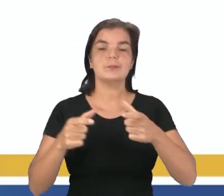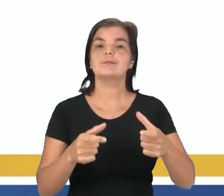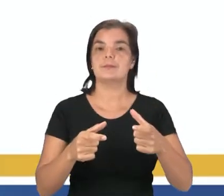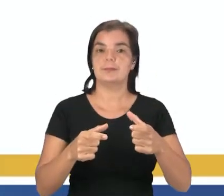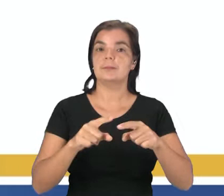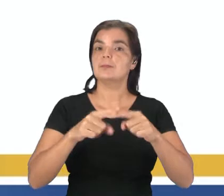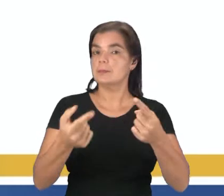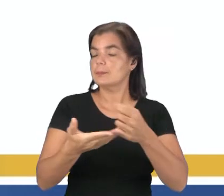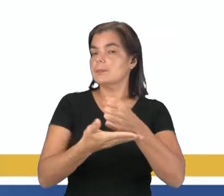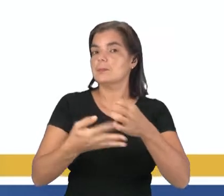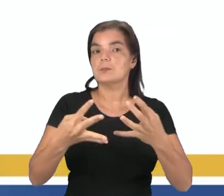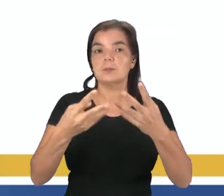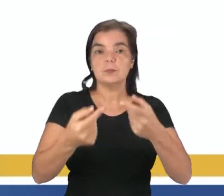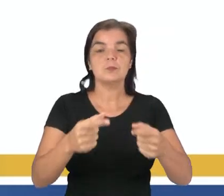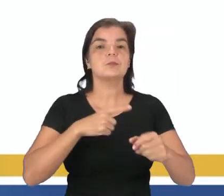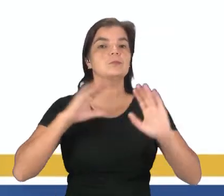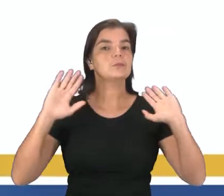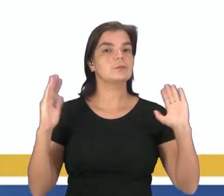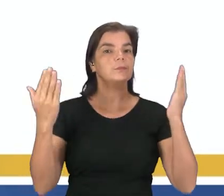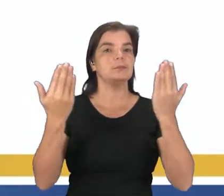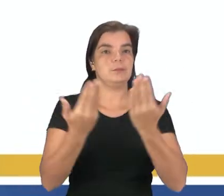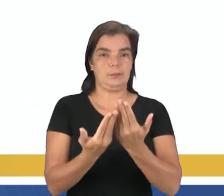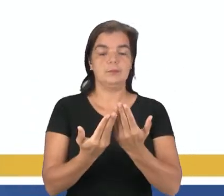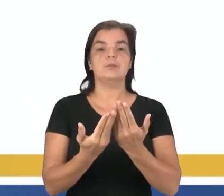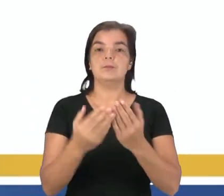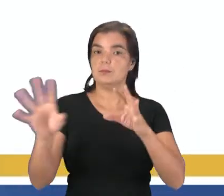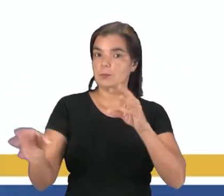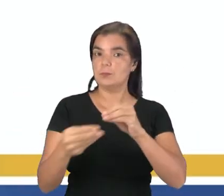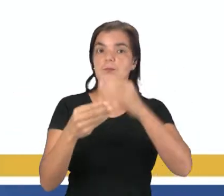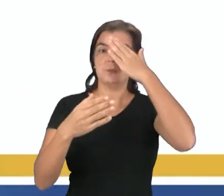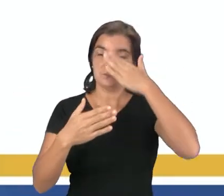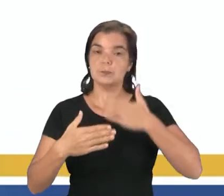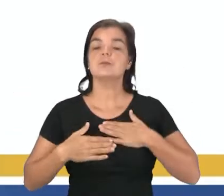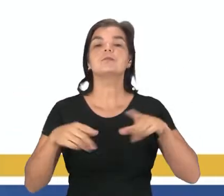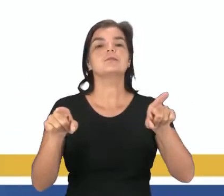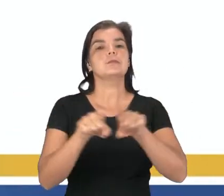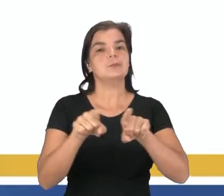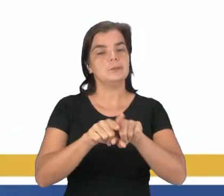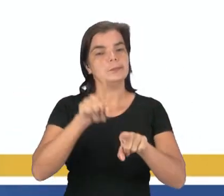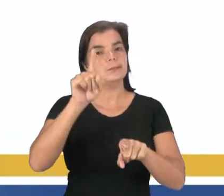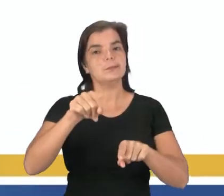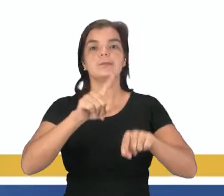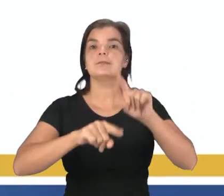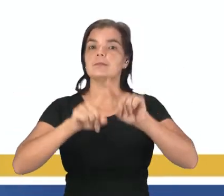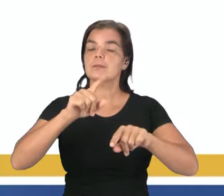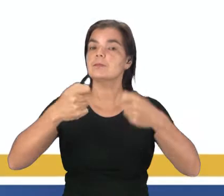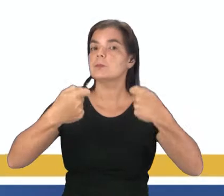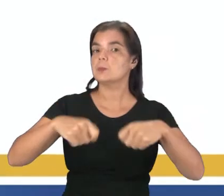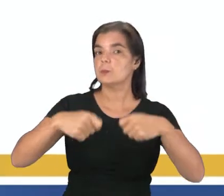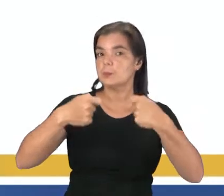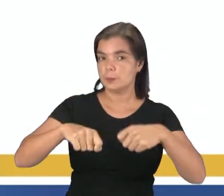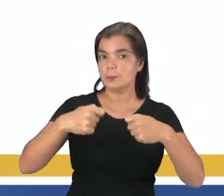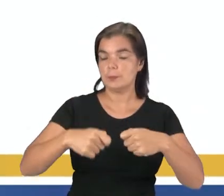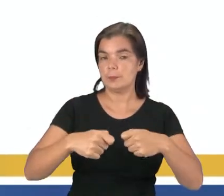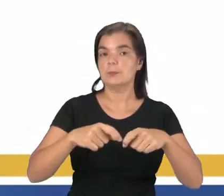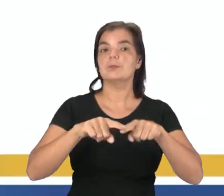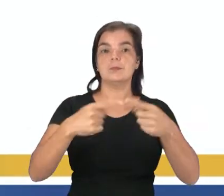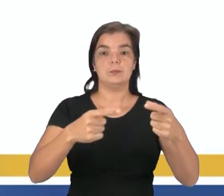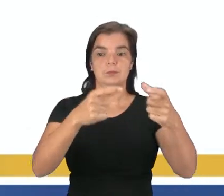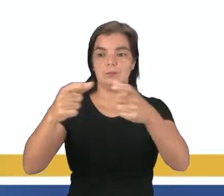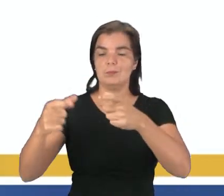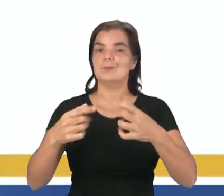espaço. Basicamente, tudo que tem à nossa volta, incluindo o nosso corpo, é uma matéria, porque vai precisar de um determinado espaço e